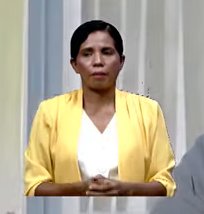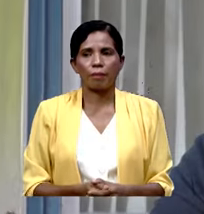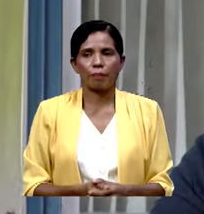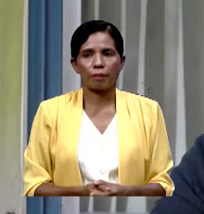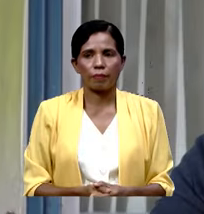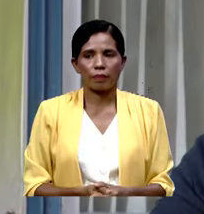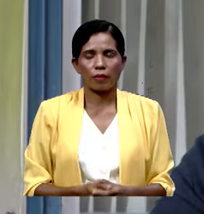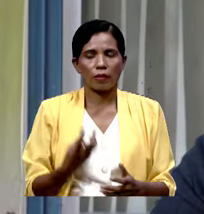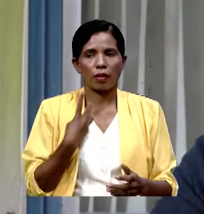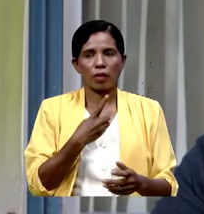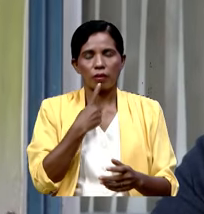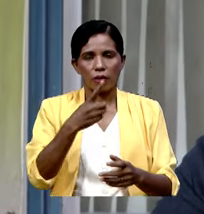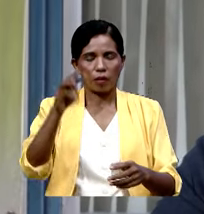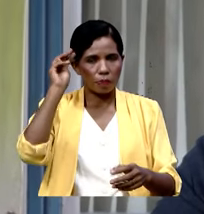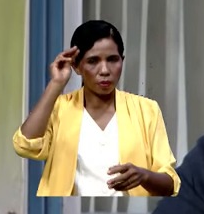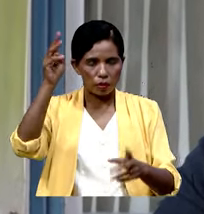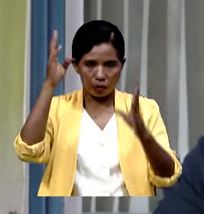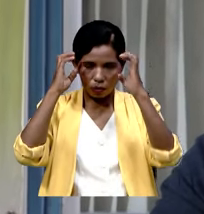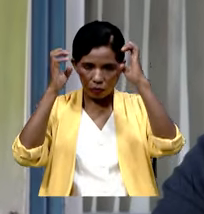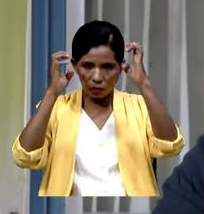mas não é que o Ministério da Educação,